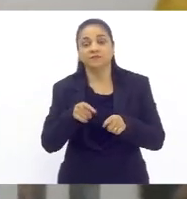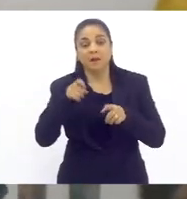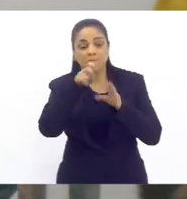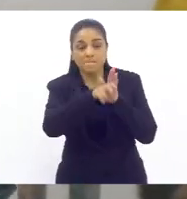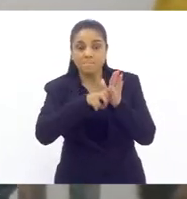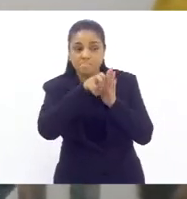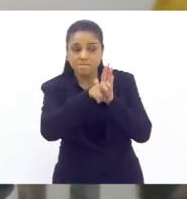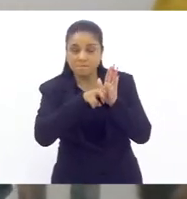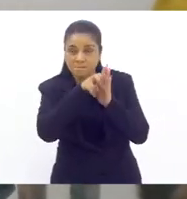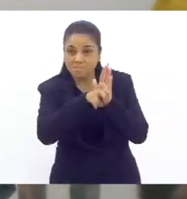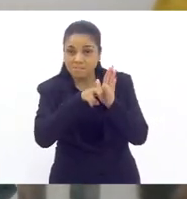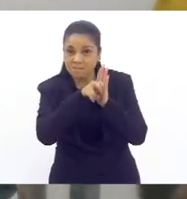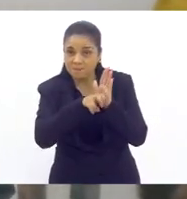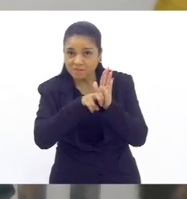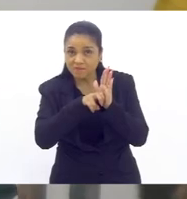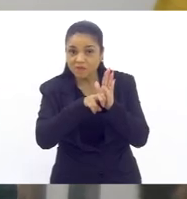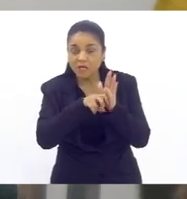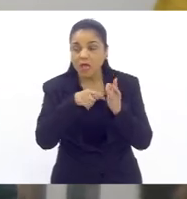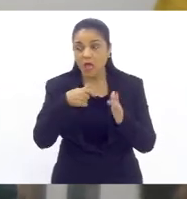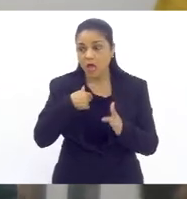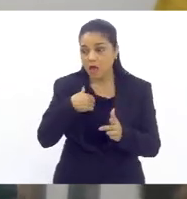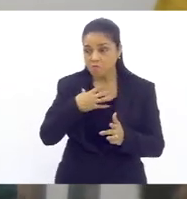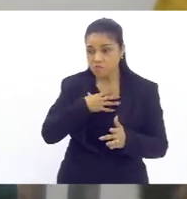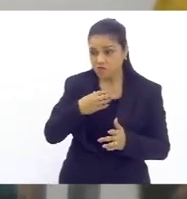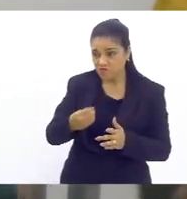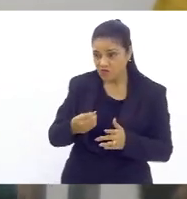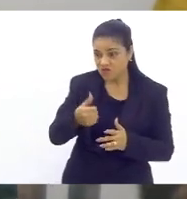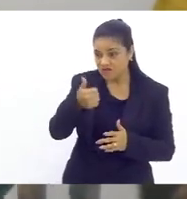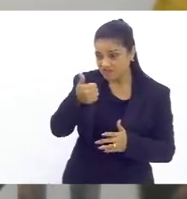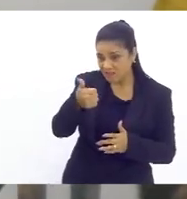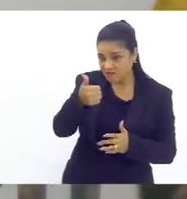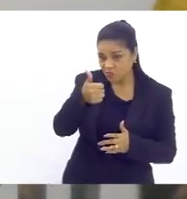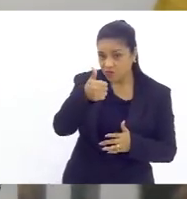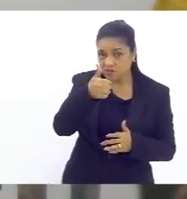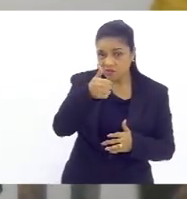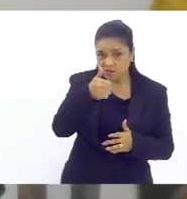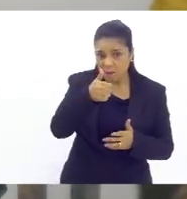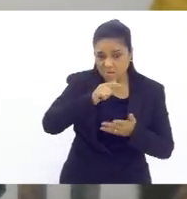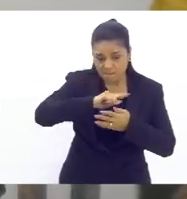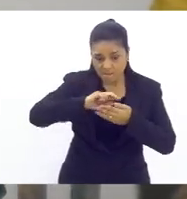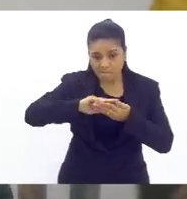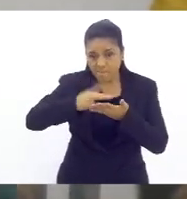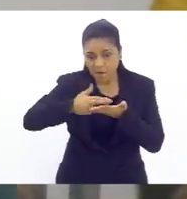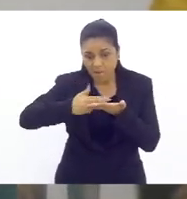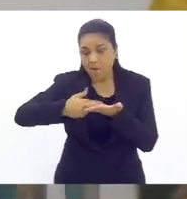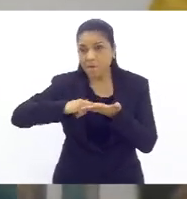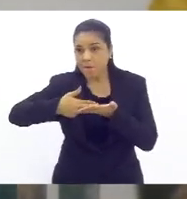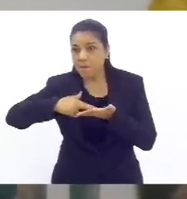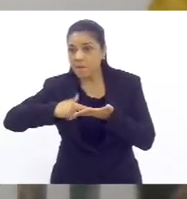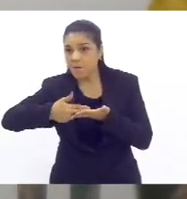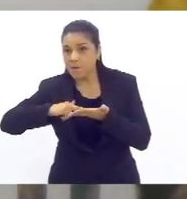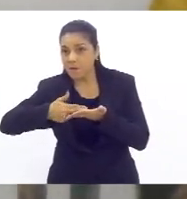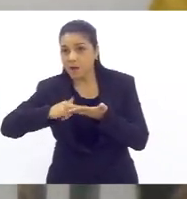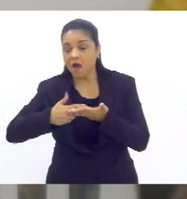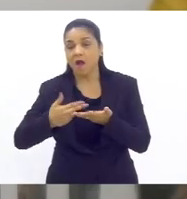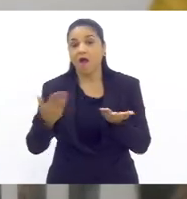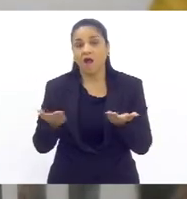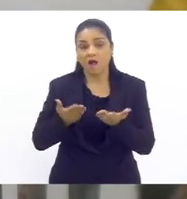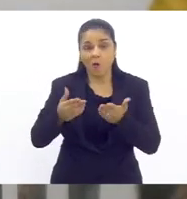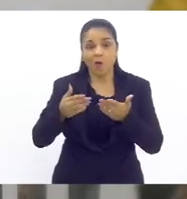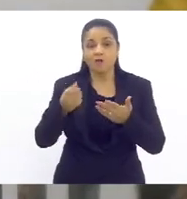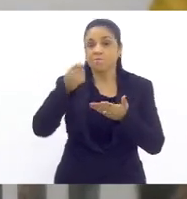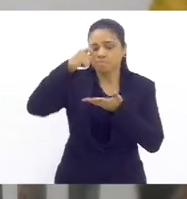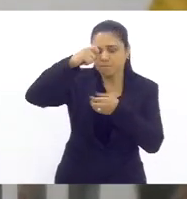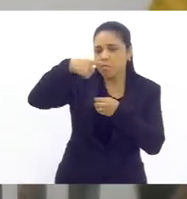falaram Olha o meu filho tinha 110 convulsões agora tem três quatro por quatro cana vídeo aula e Esses